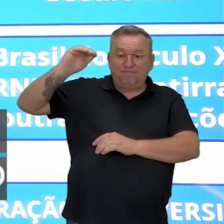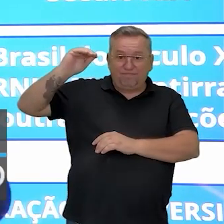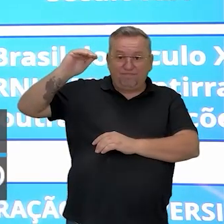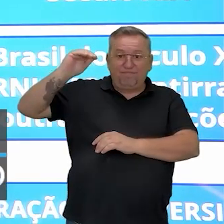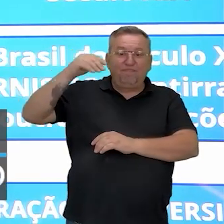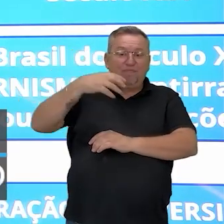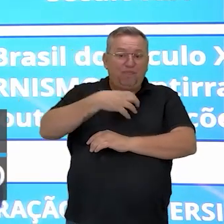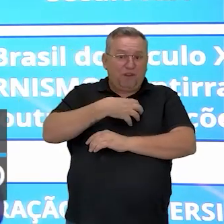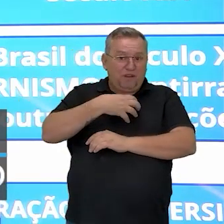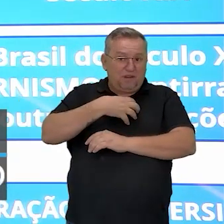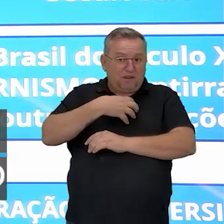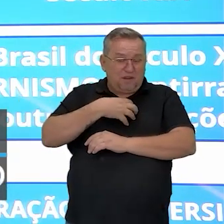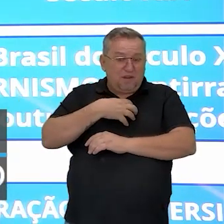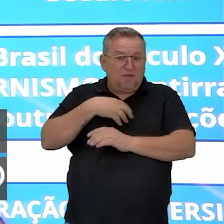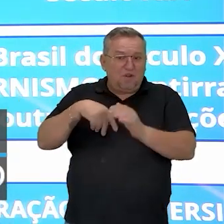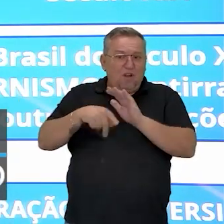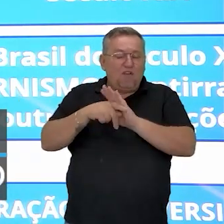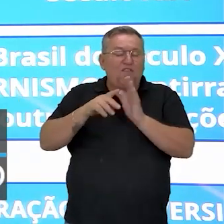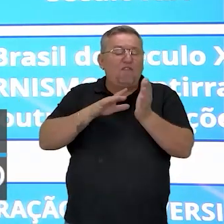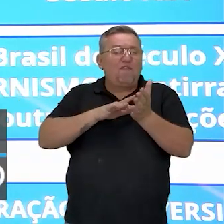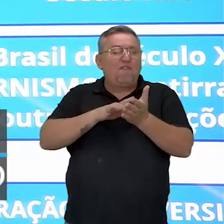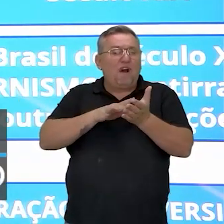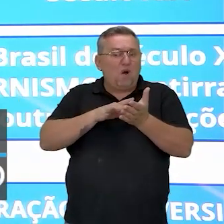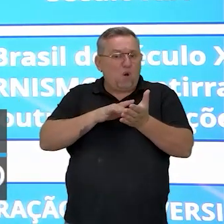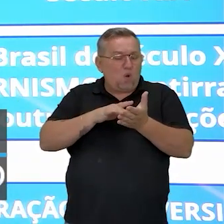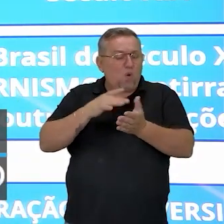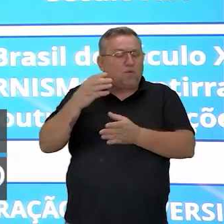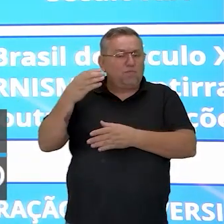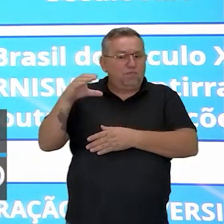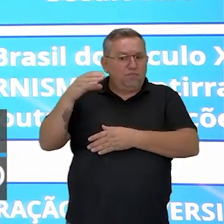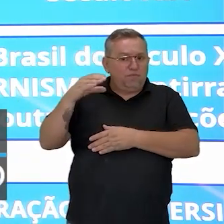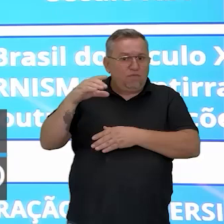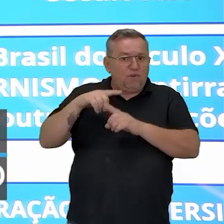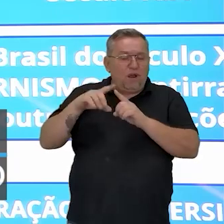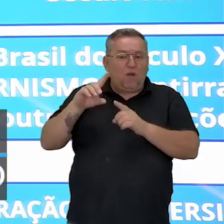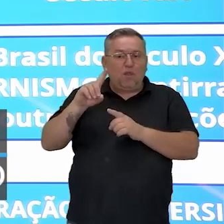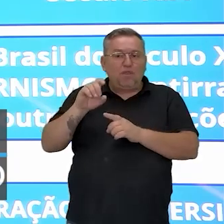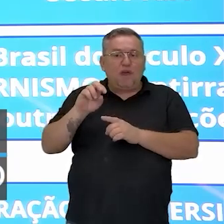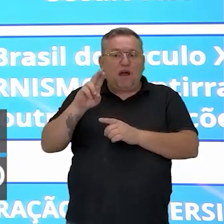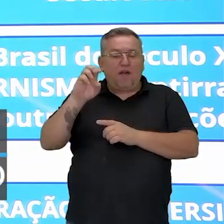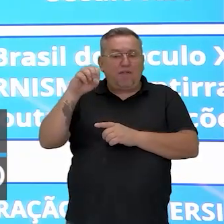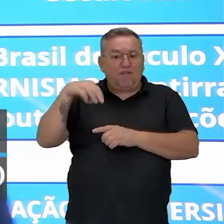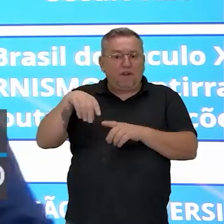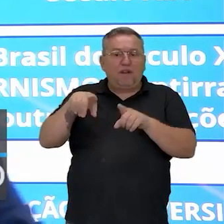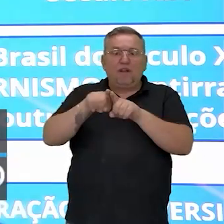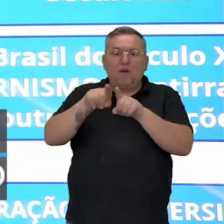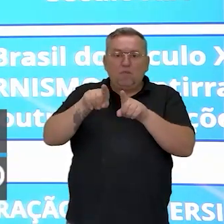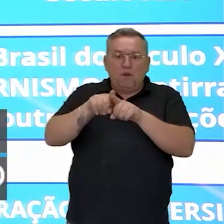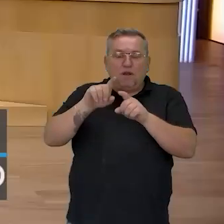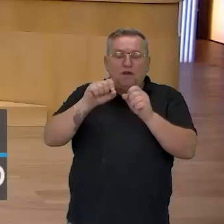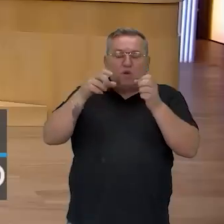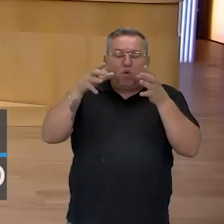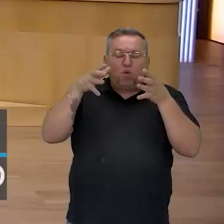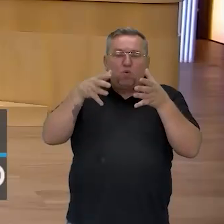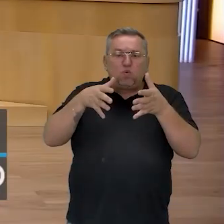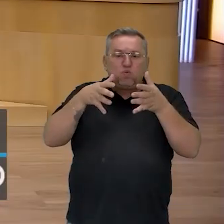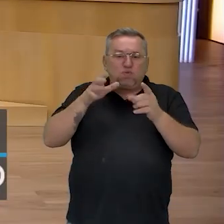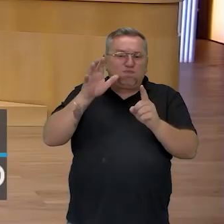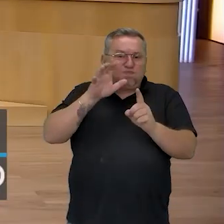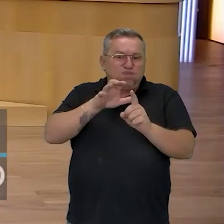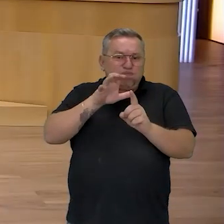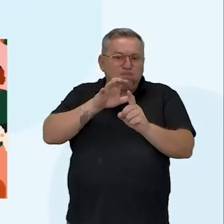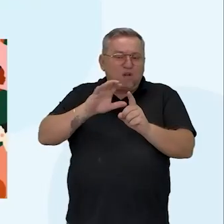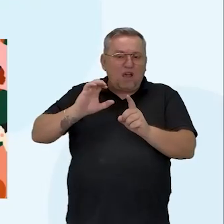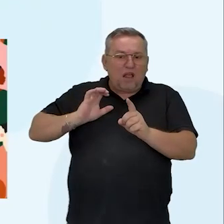de pseudociência, a eugenia, o darwinismo social, contaminou a elite brasileira, de modo que